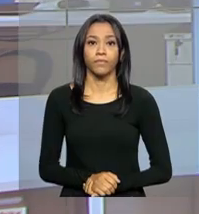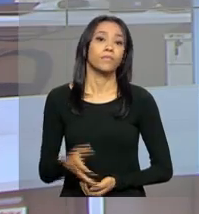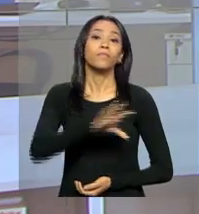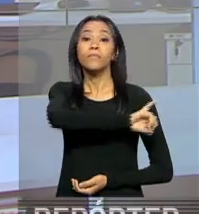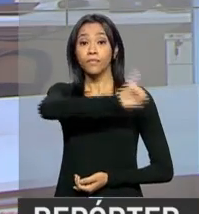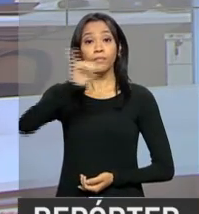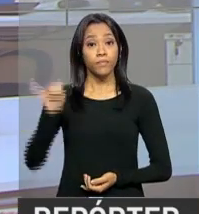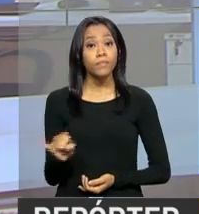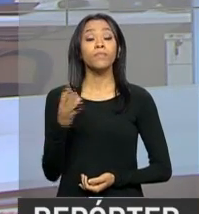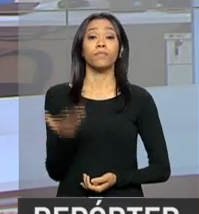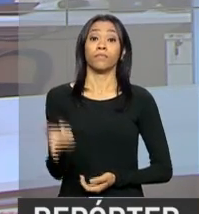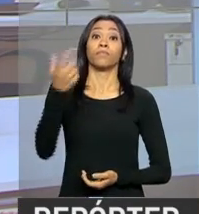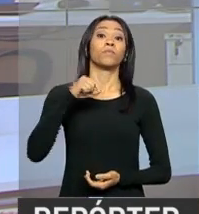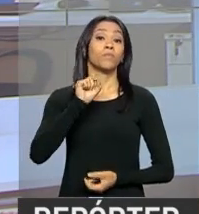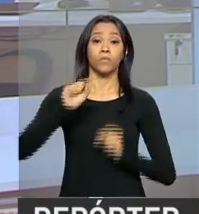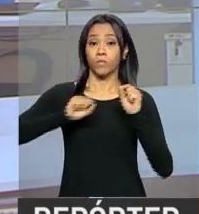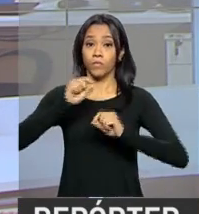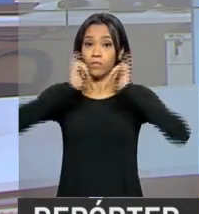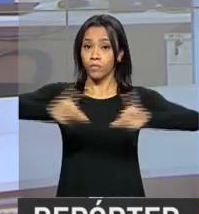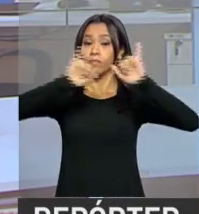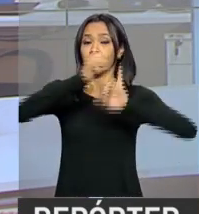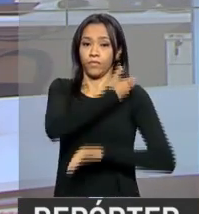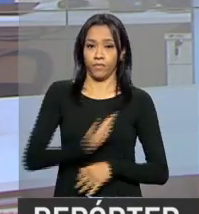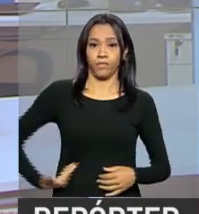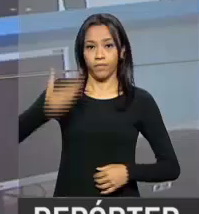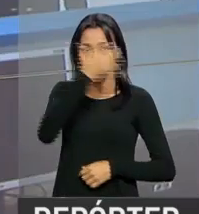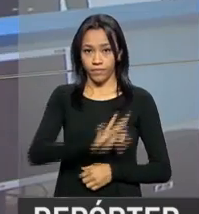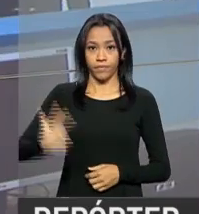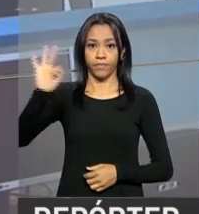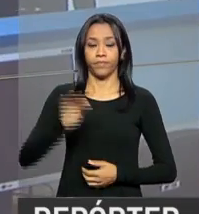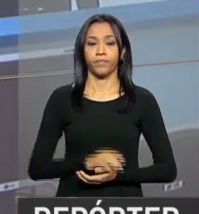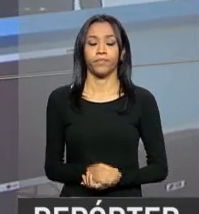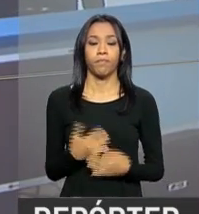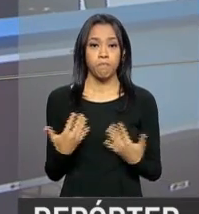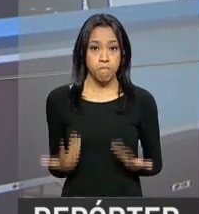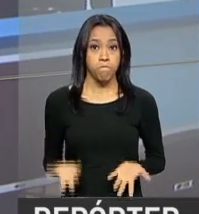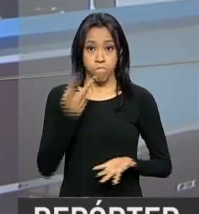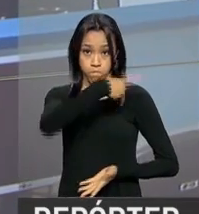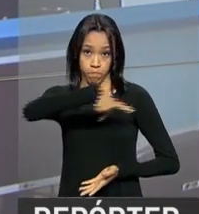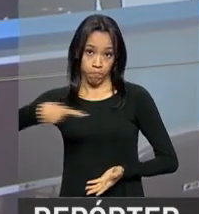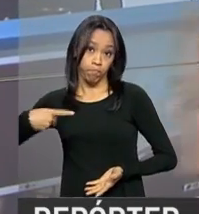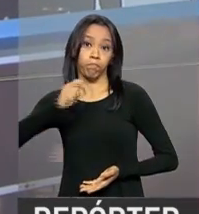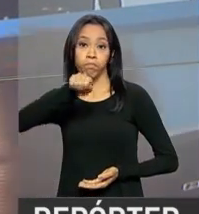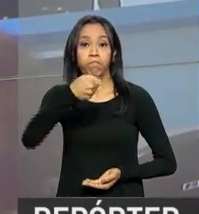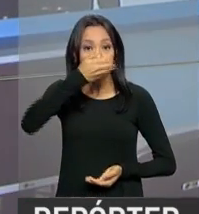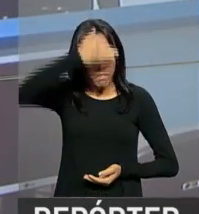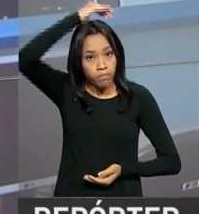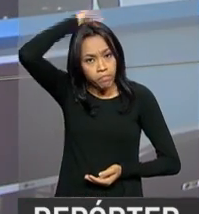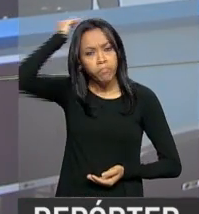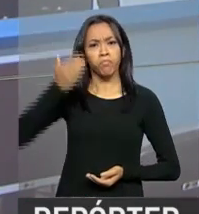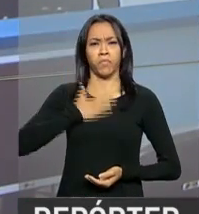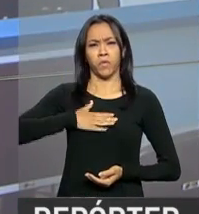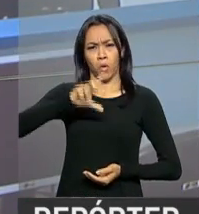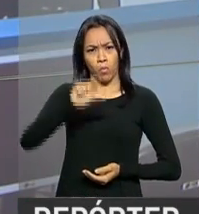Olá, o repórter NBR está de volta com as notícias do governo federal. O presidente interino Michel Temer recebeu agora há